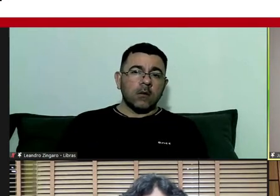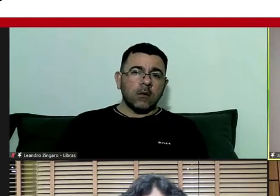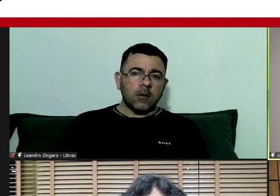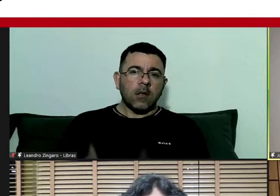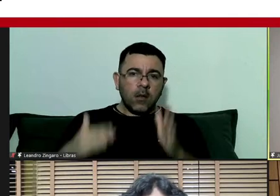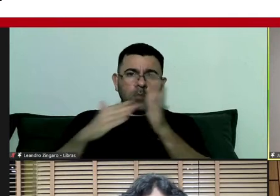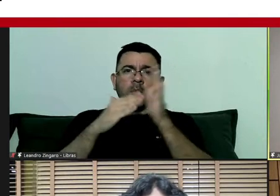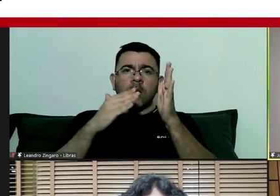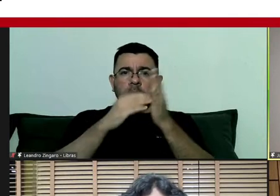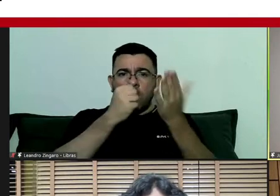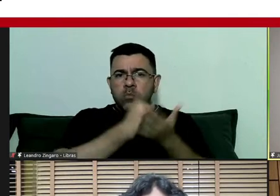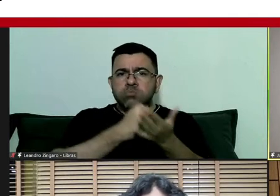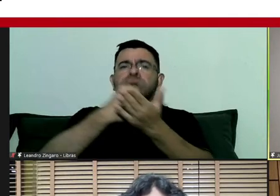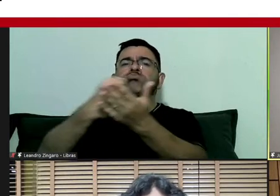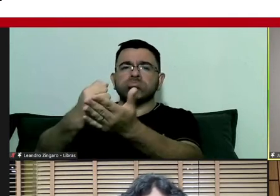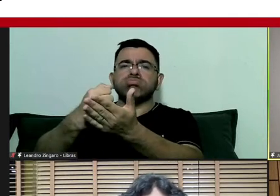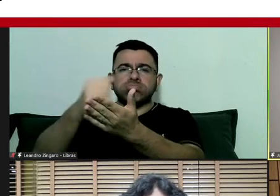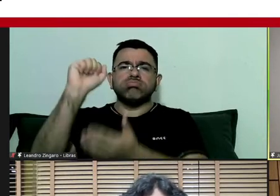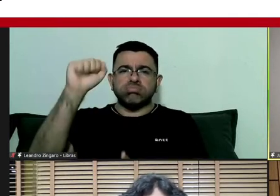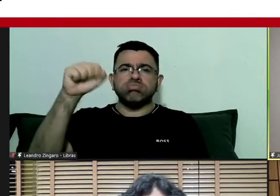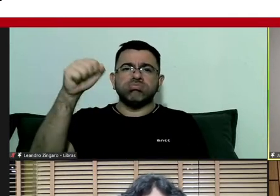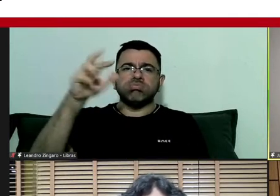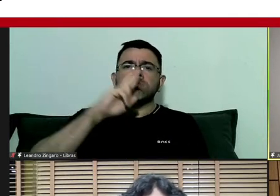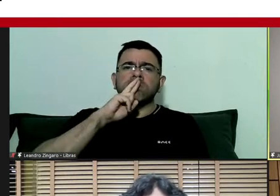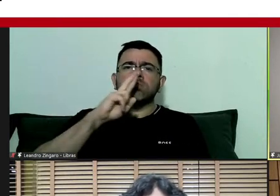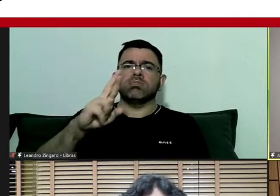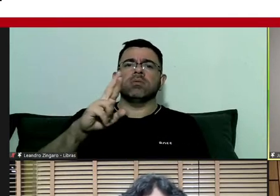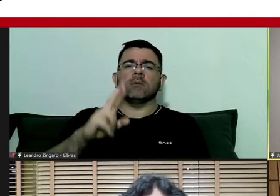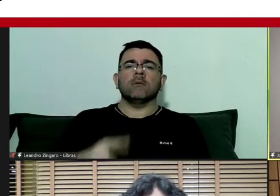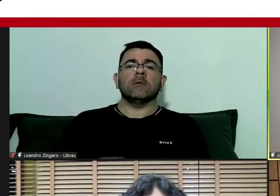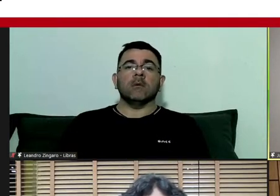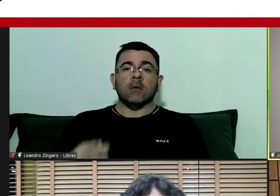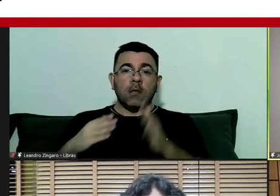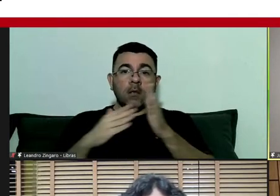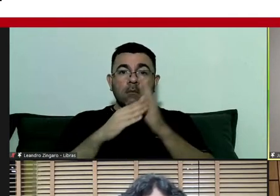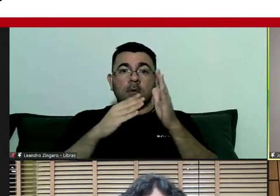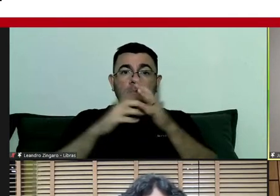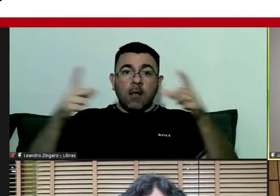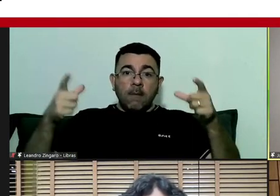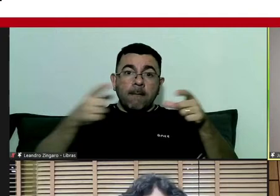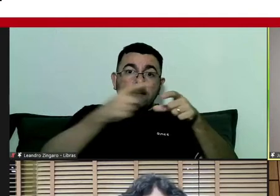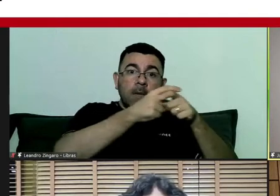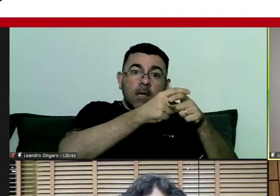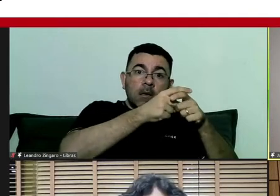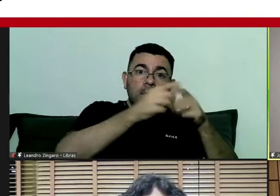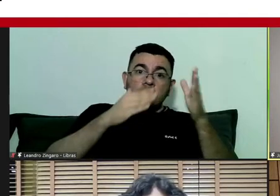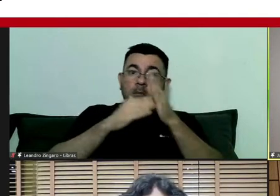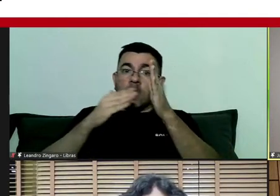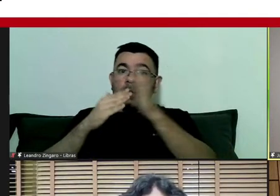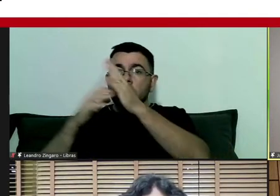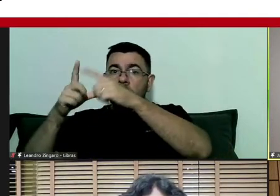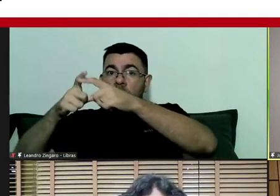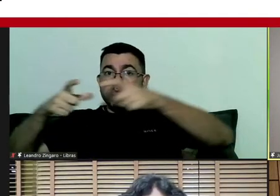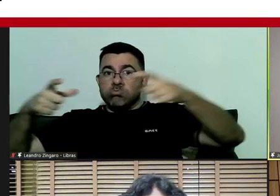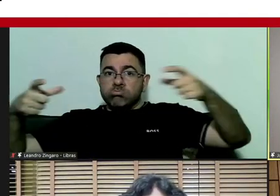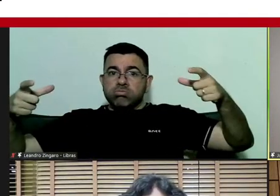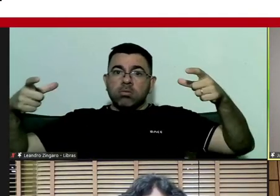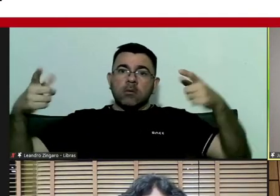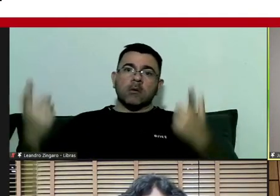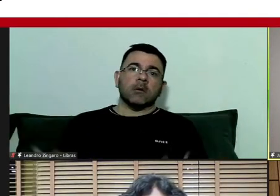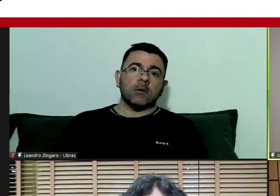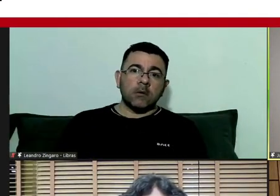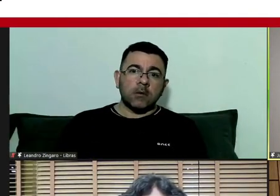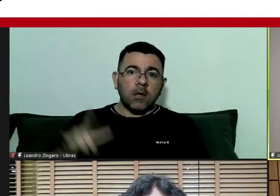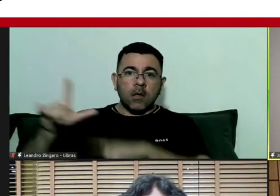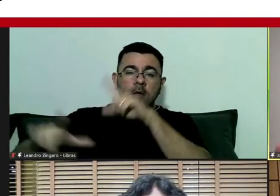viável Então acho que uma cidade de pequeno porte é uma de porte enorme é viável então só muda a escala né a escala do serviço o